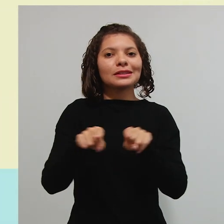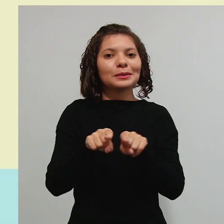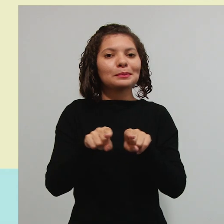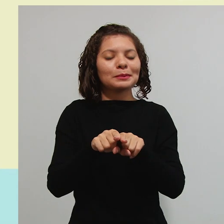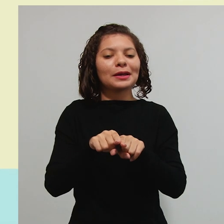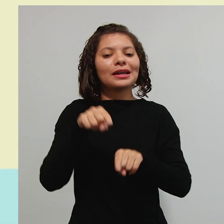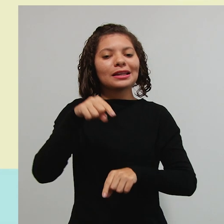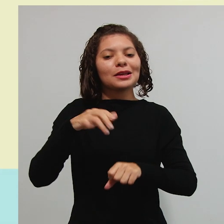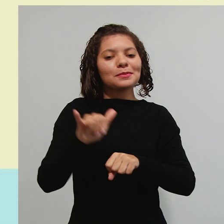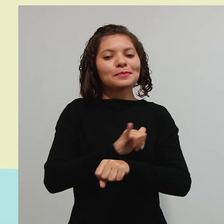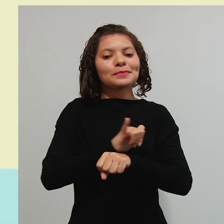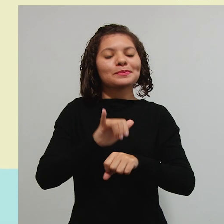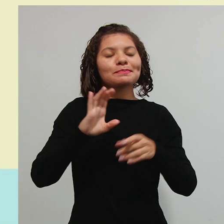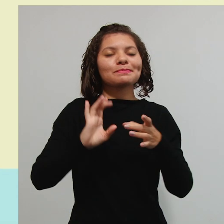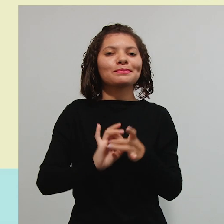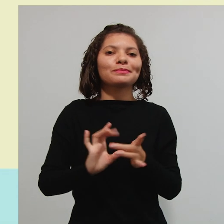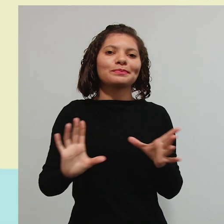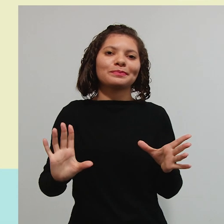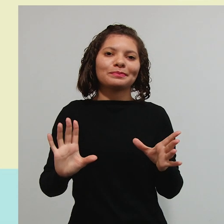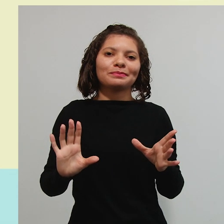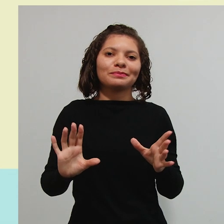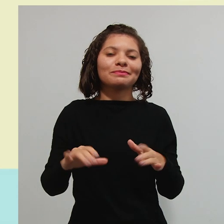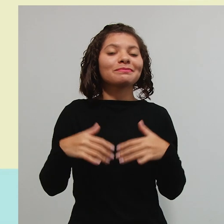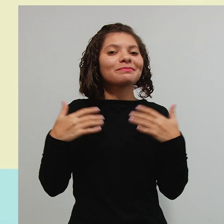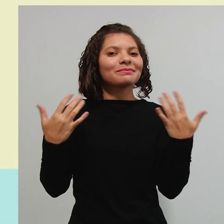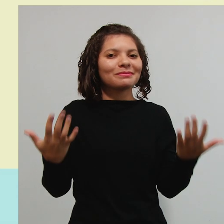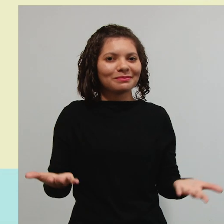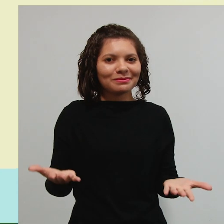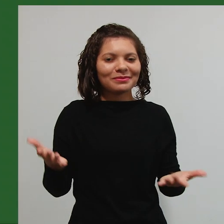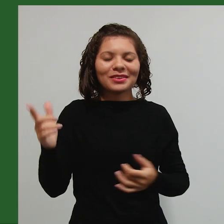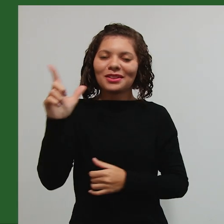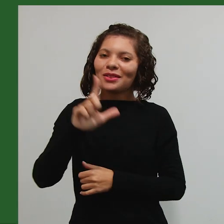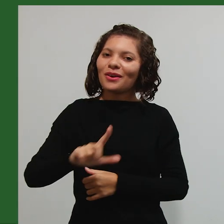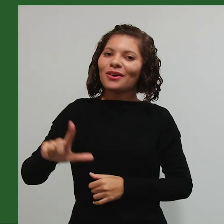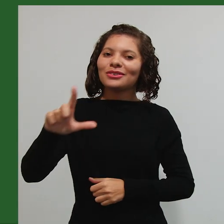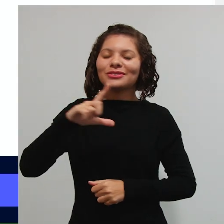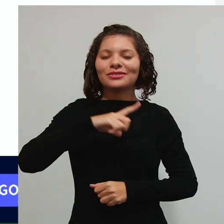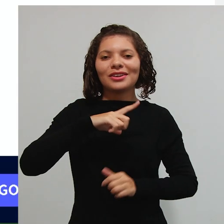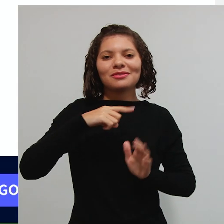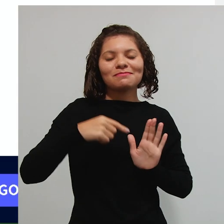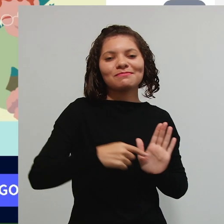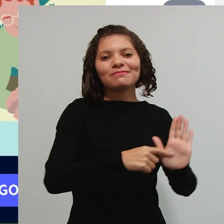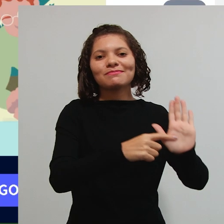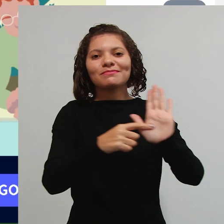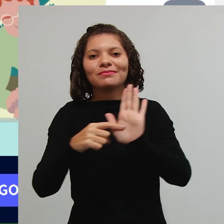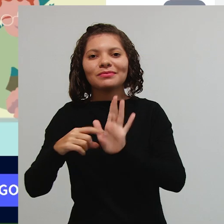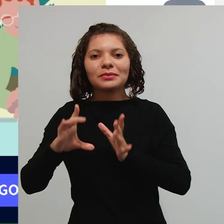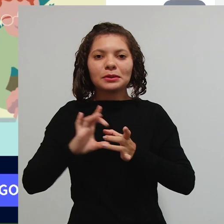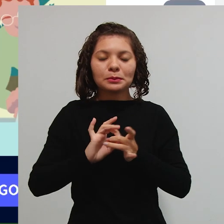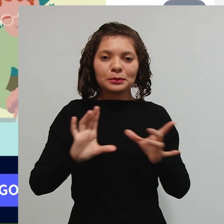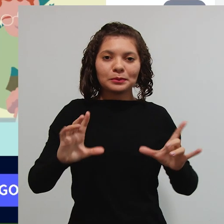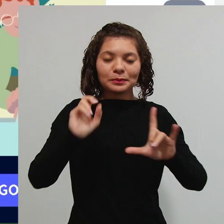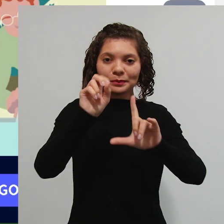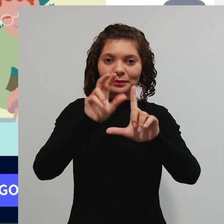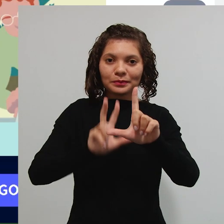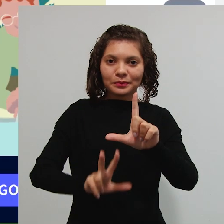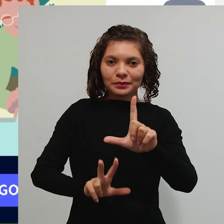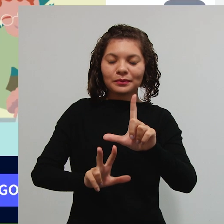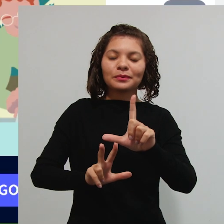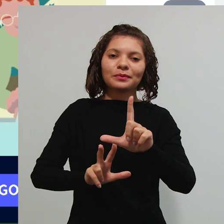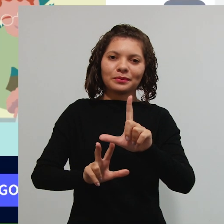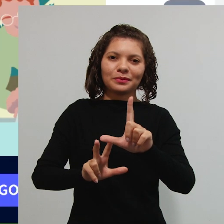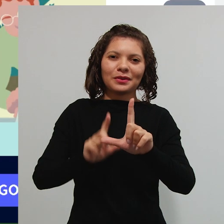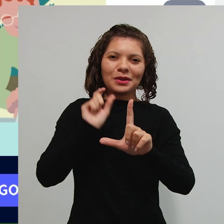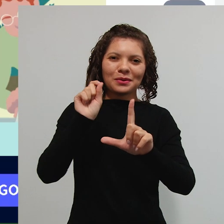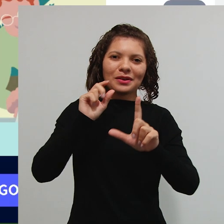aqui também, tá? Bom, e, é claro, você tem uma apresentação que está disponível aí no ambiente virtual, que é o